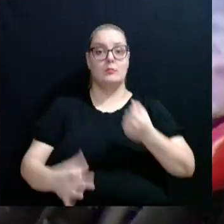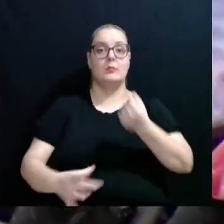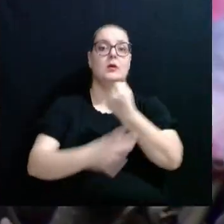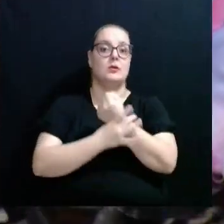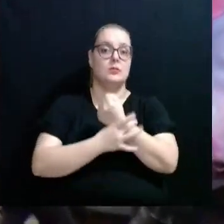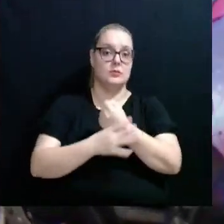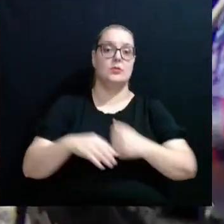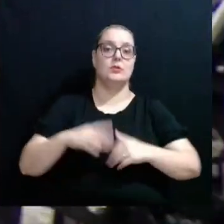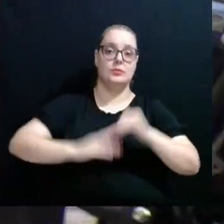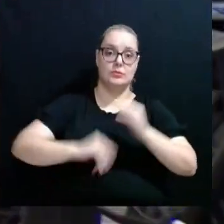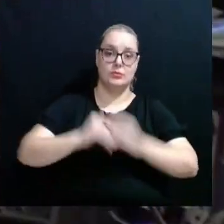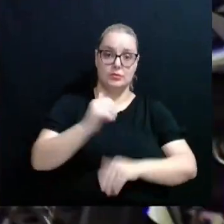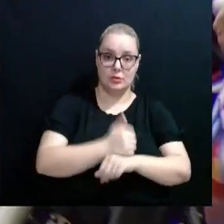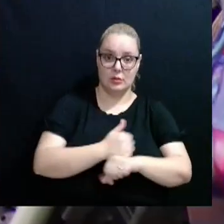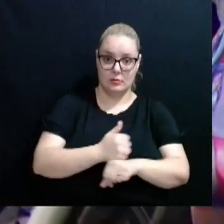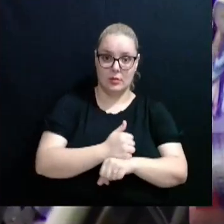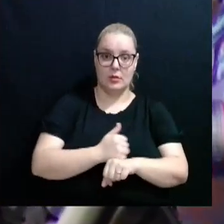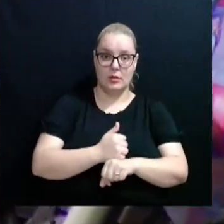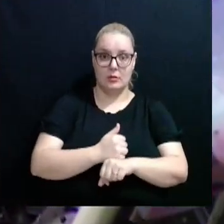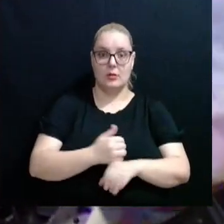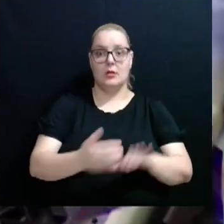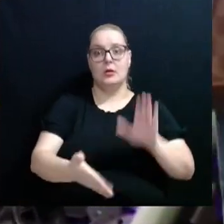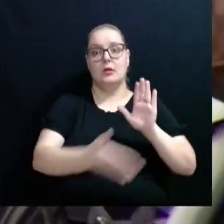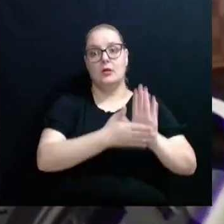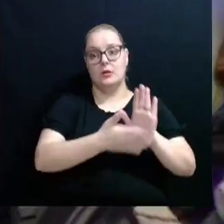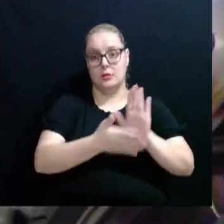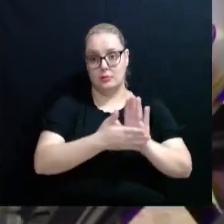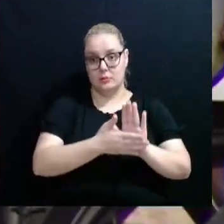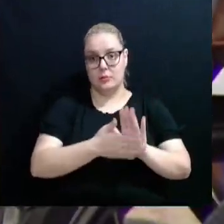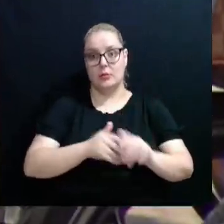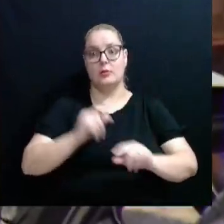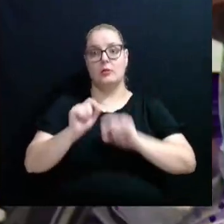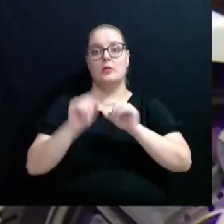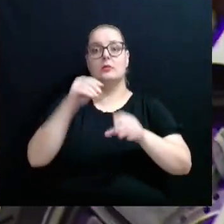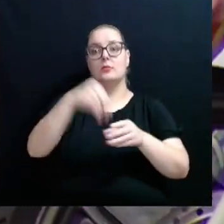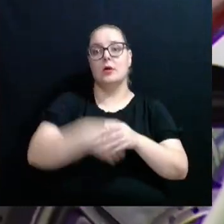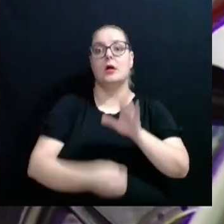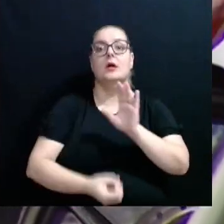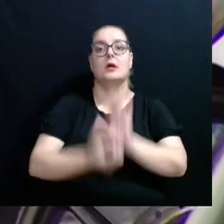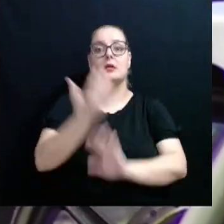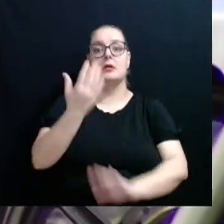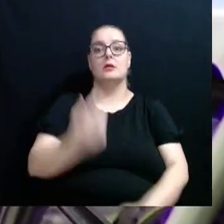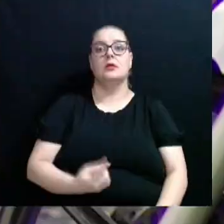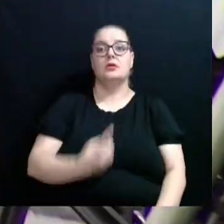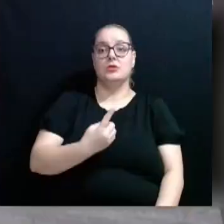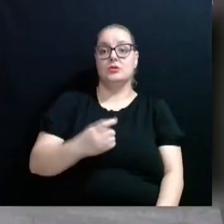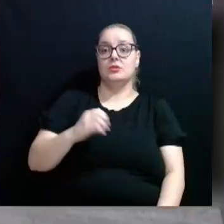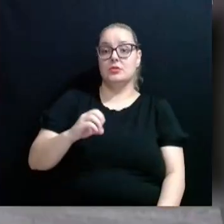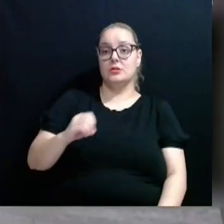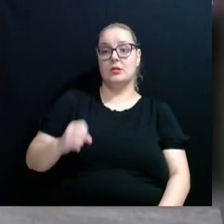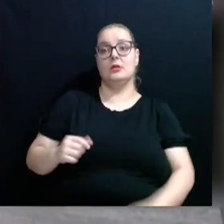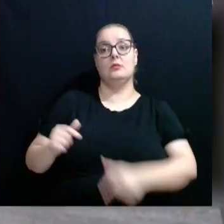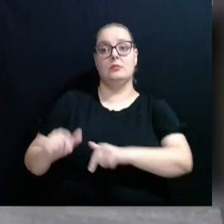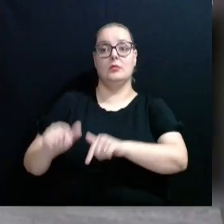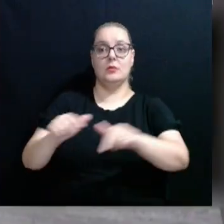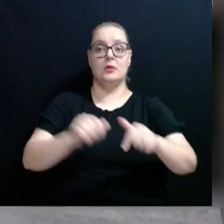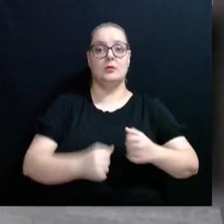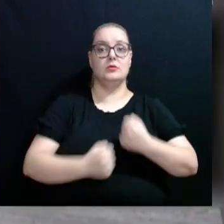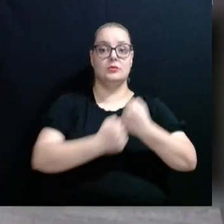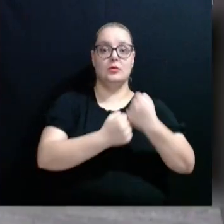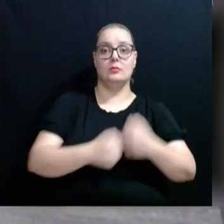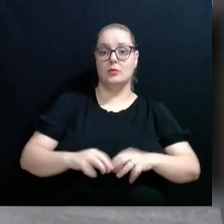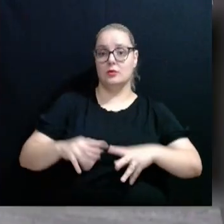profissionais. Entre as propostas está previsto a criação de 100 pontos de apoio em todo o país. A gente também solicitou que a